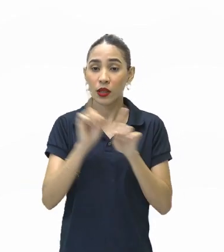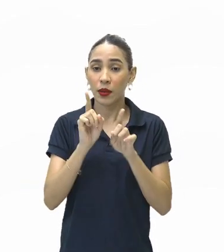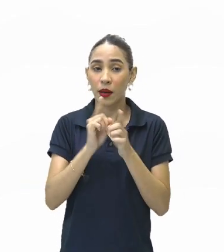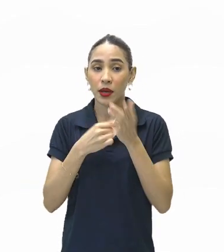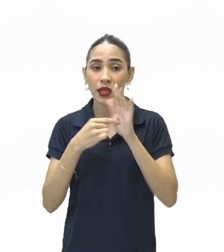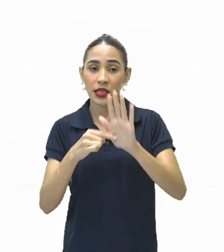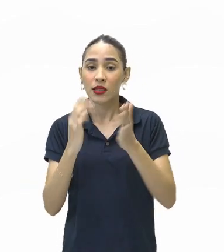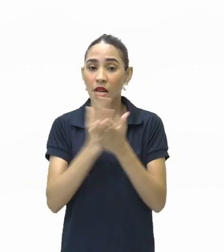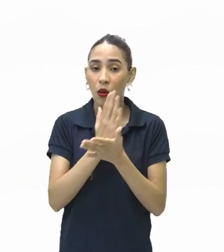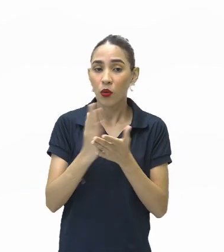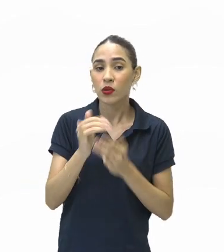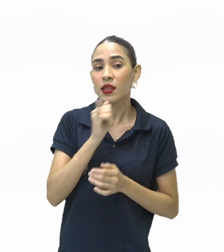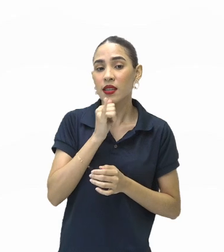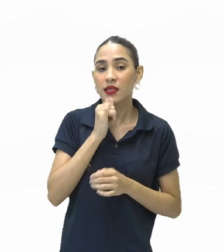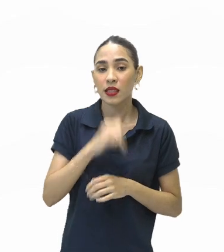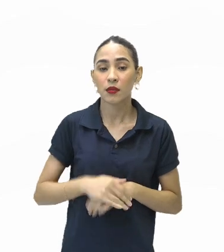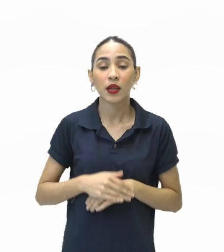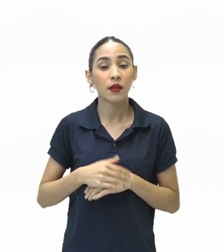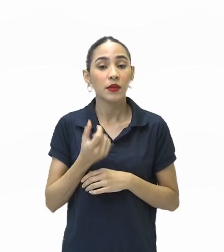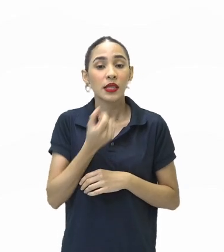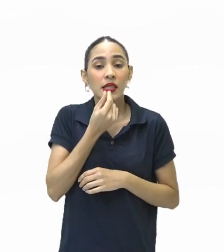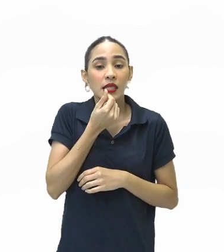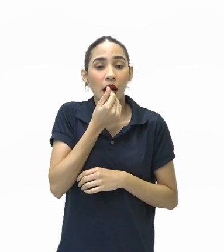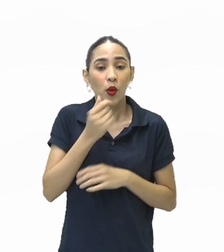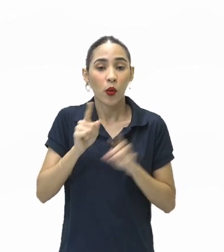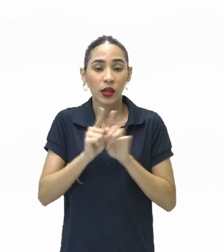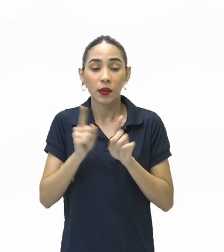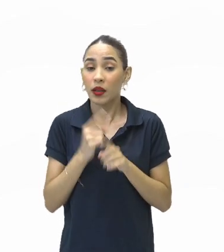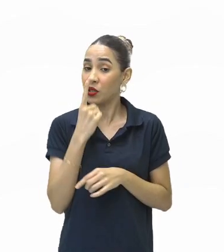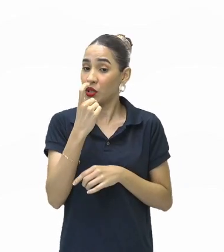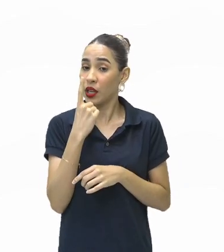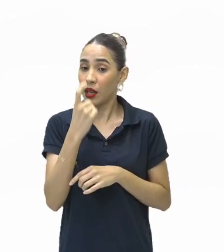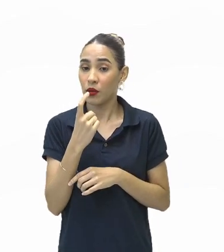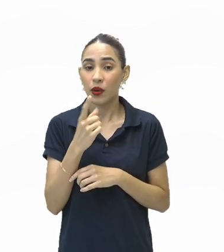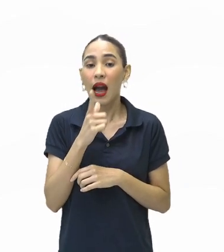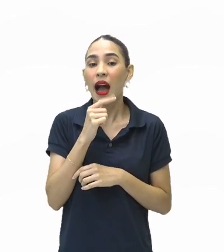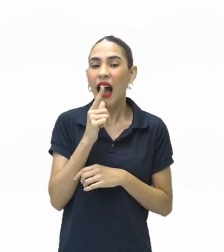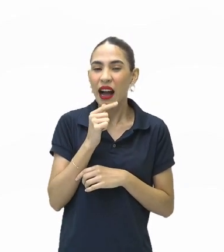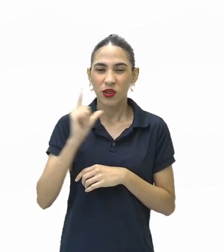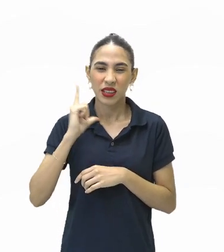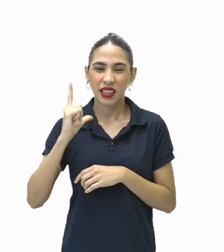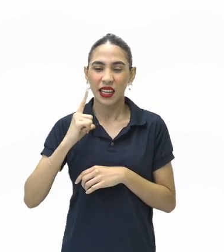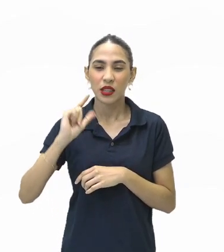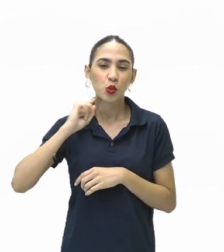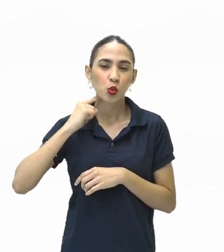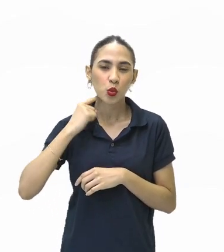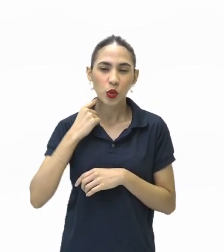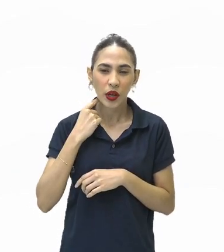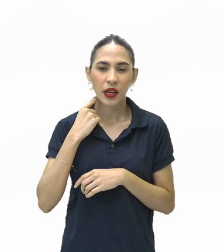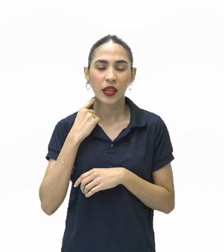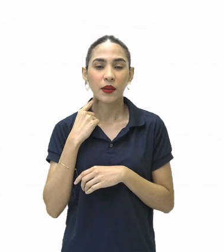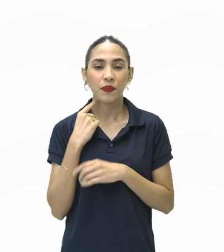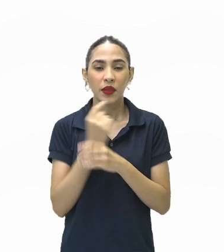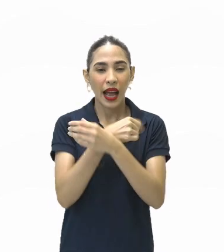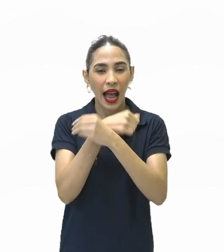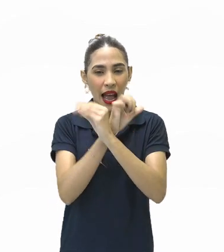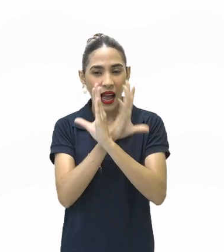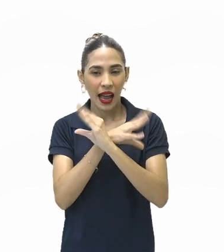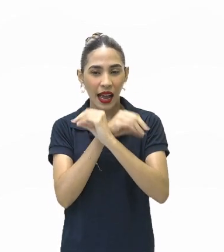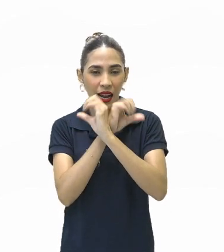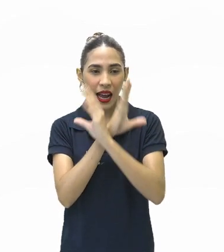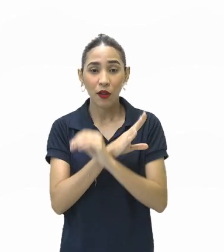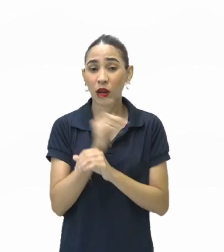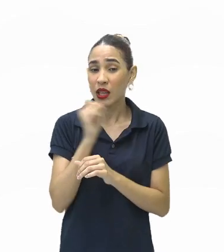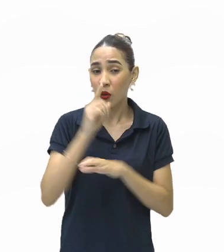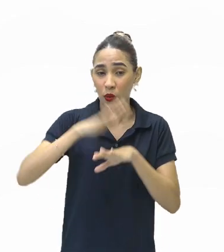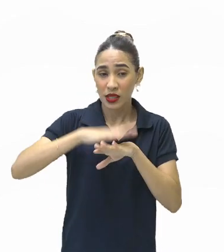alguns inconvenientes, por exemplo, sabor e odor. Então, quando a água está contaminada, ali, quando as algas não estão desempenhando